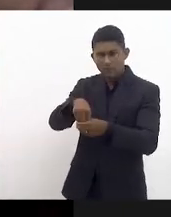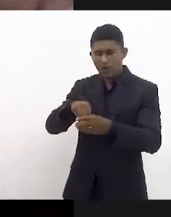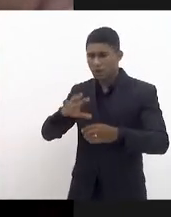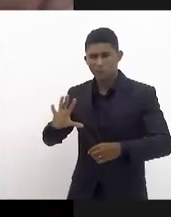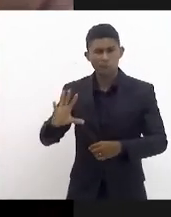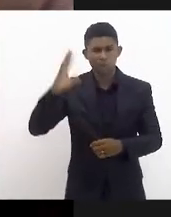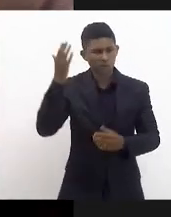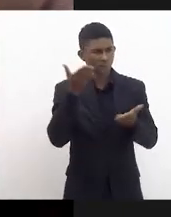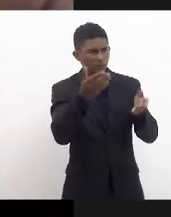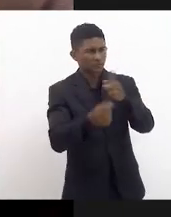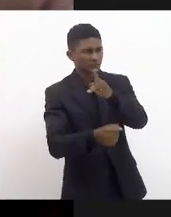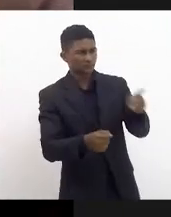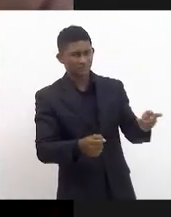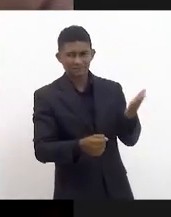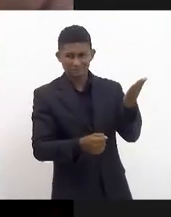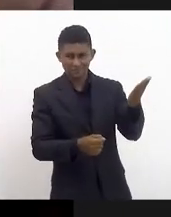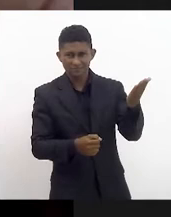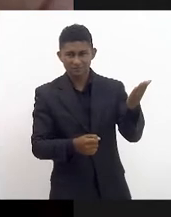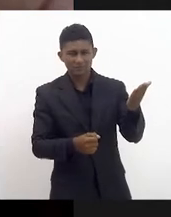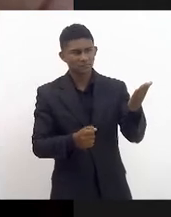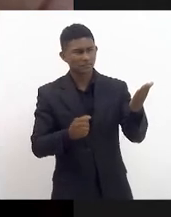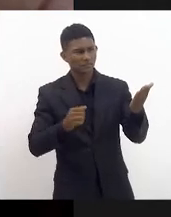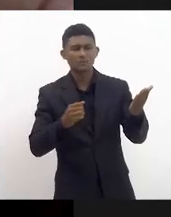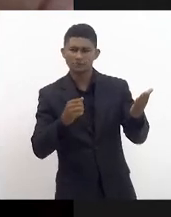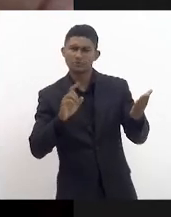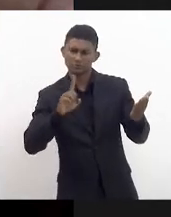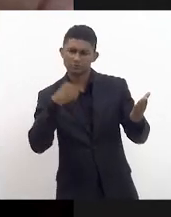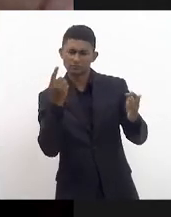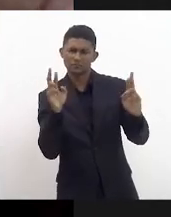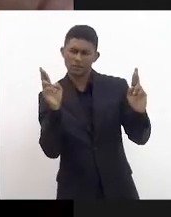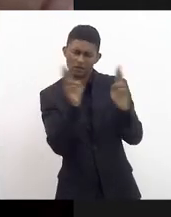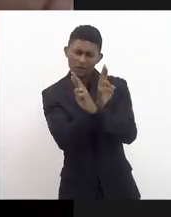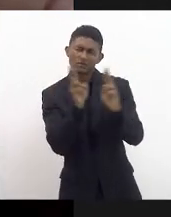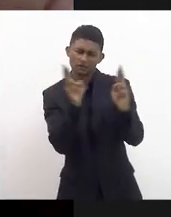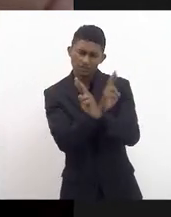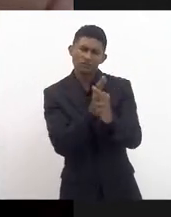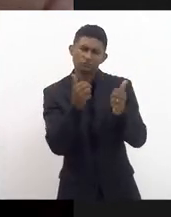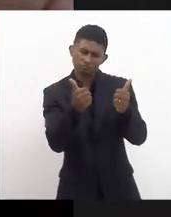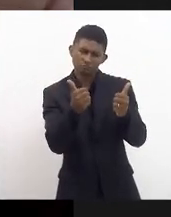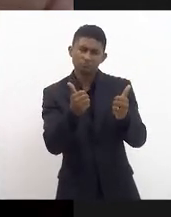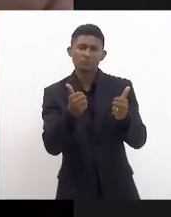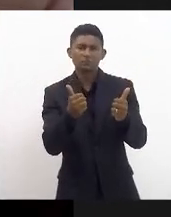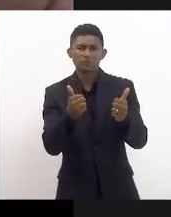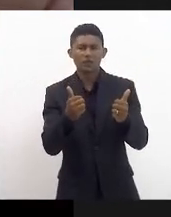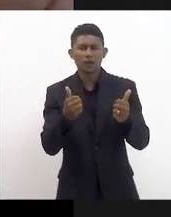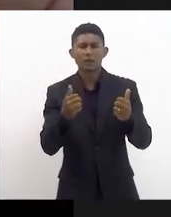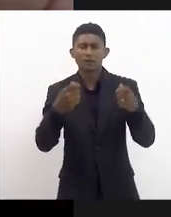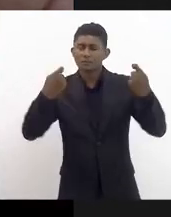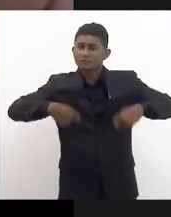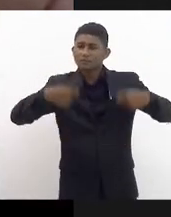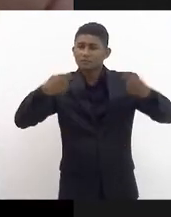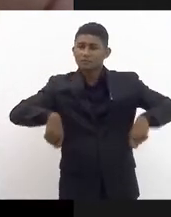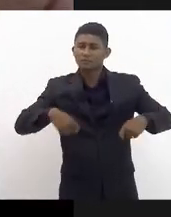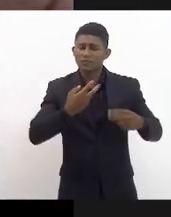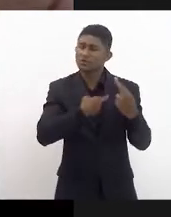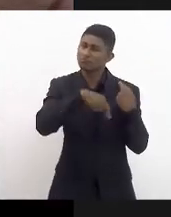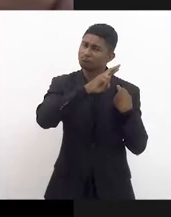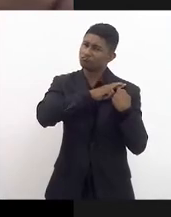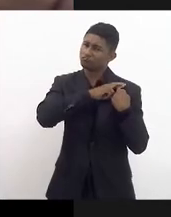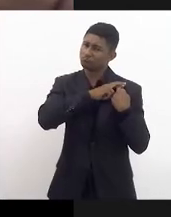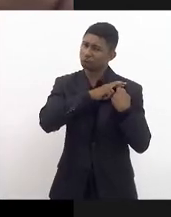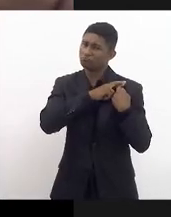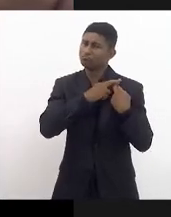Excelência, com a relação que temos e que a gente preza por uma oposição responsável, por uma